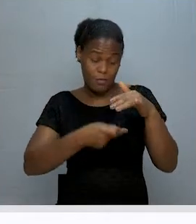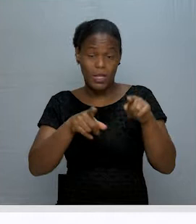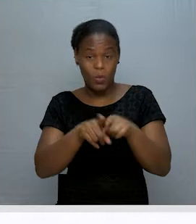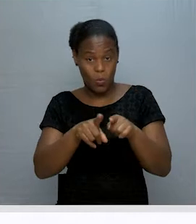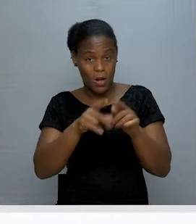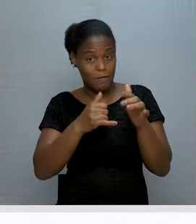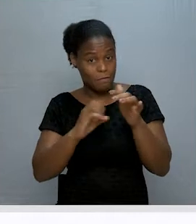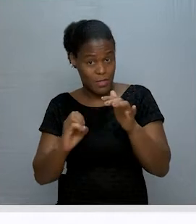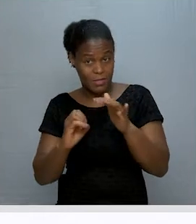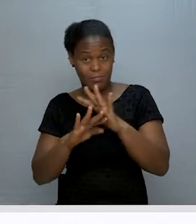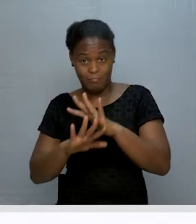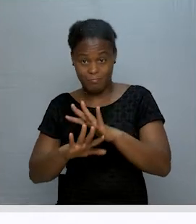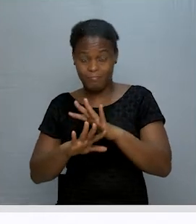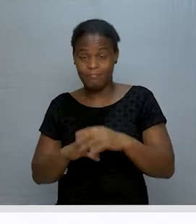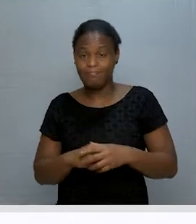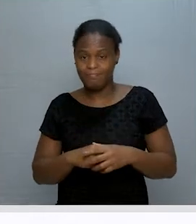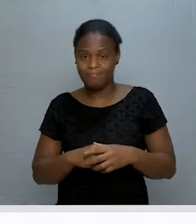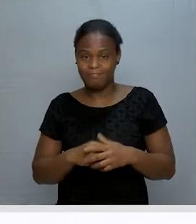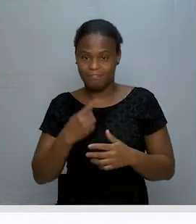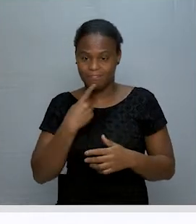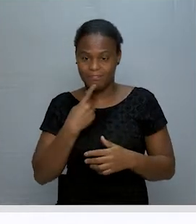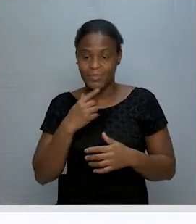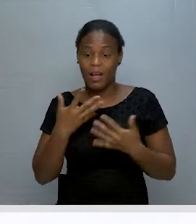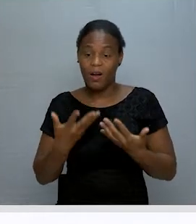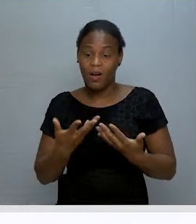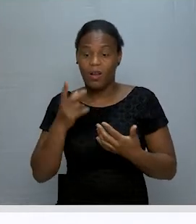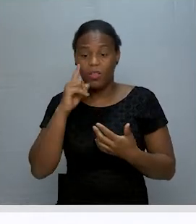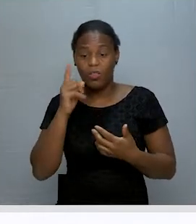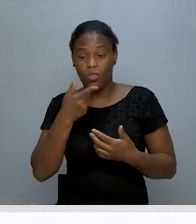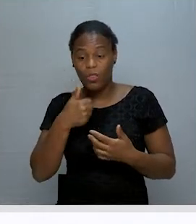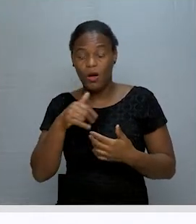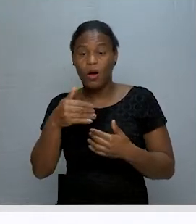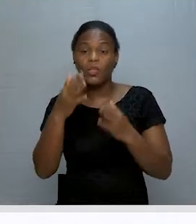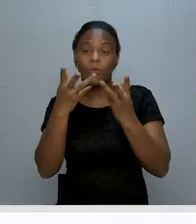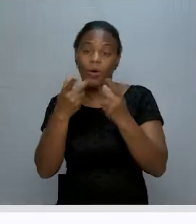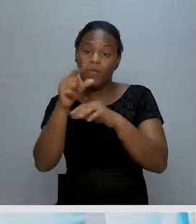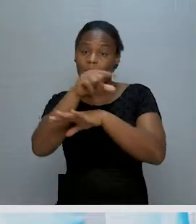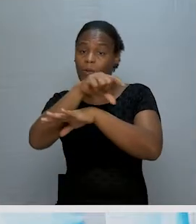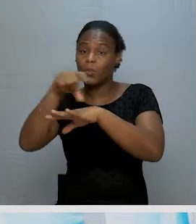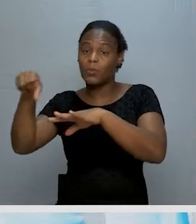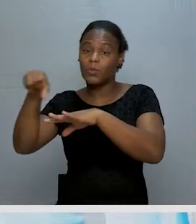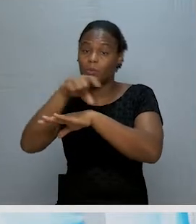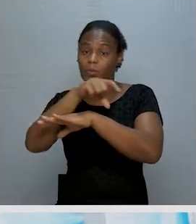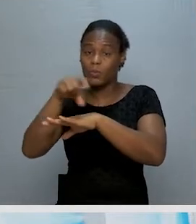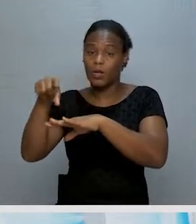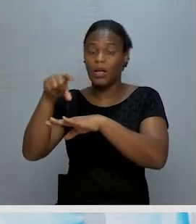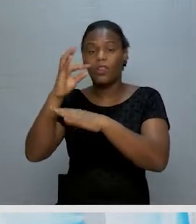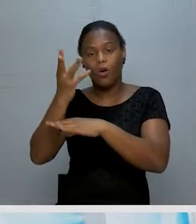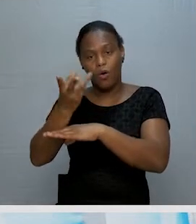como está, denominador 20 fica como está. E vamos efetuar os cálculos